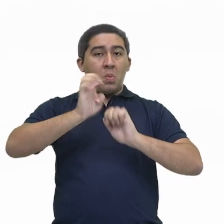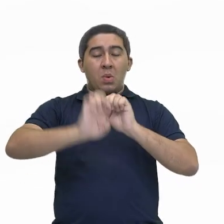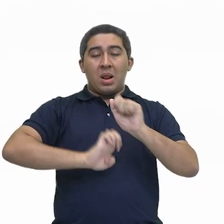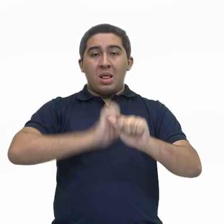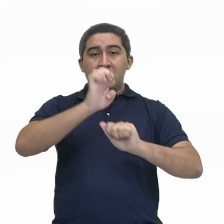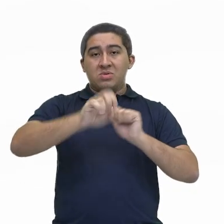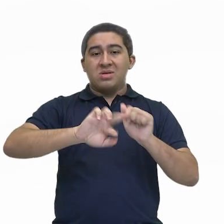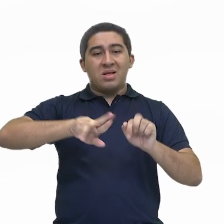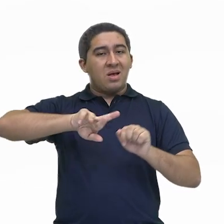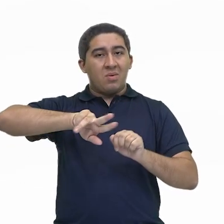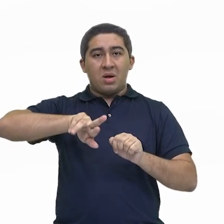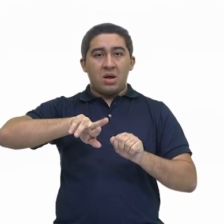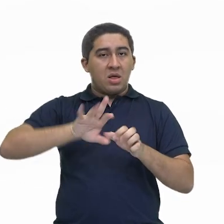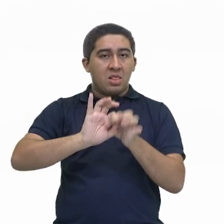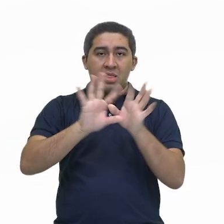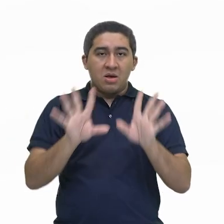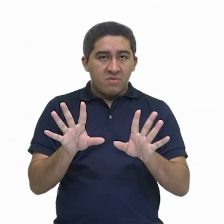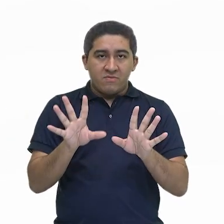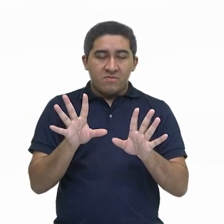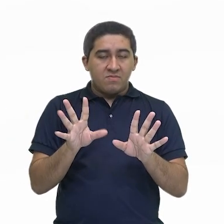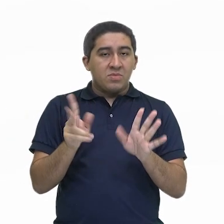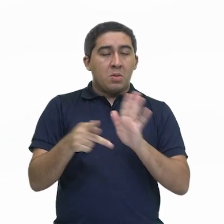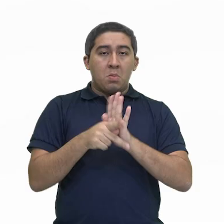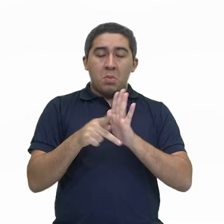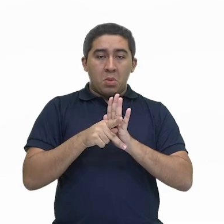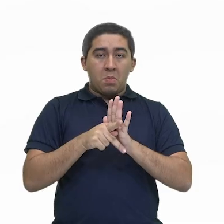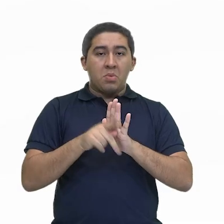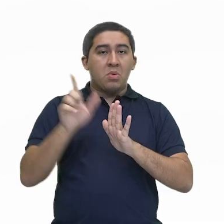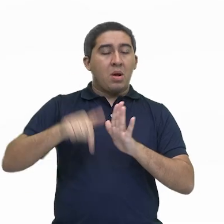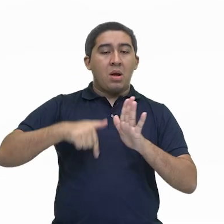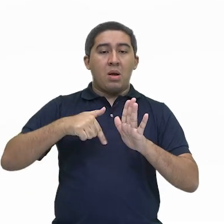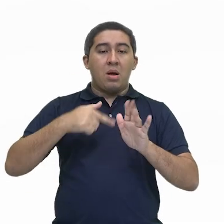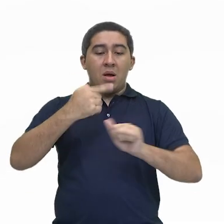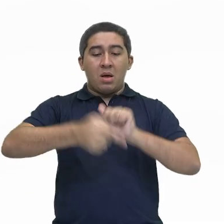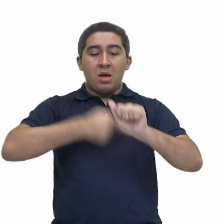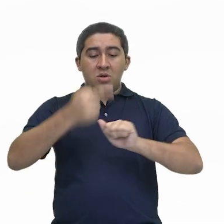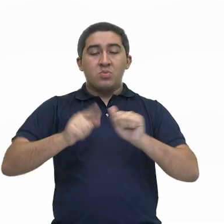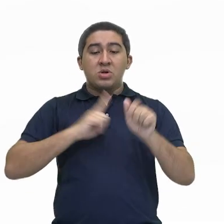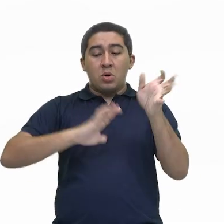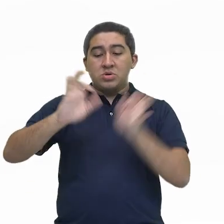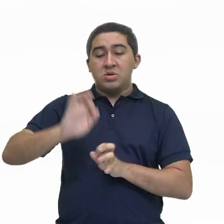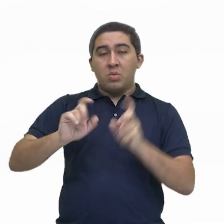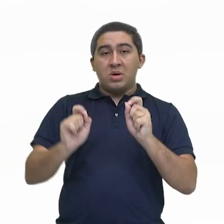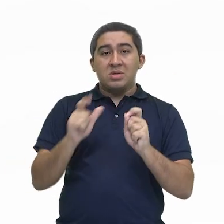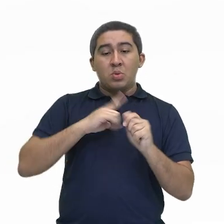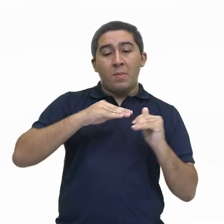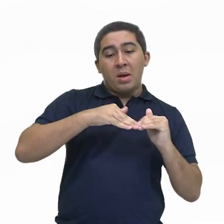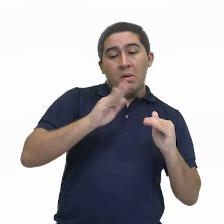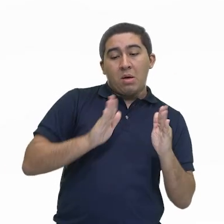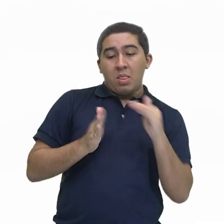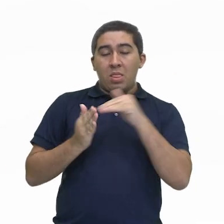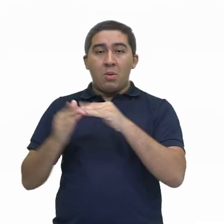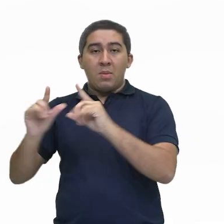distribuídos de forma aleatória nos subníveis. A sua distribuição se dá em ordem crescente de energia. Então, o que se